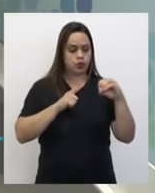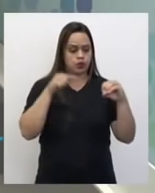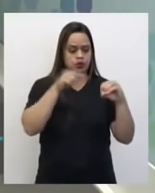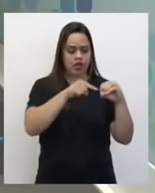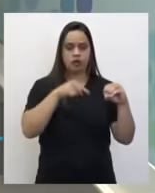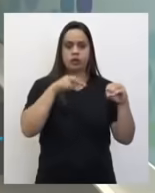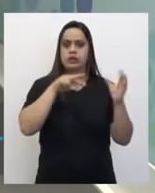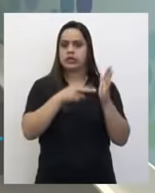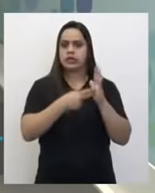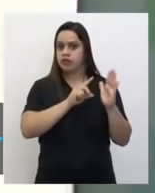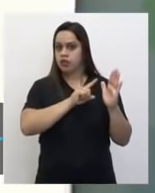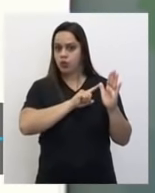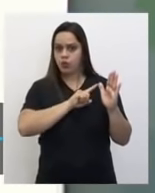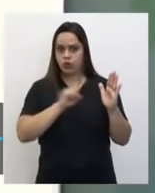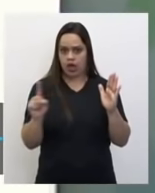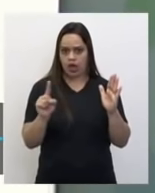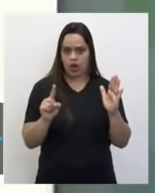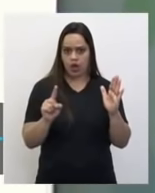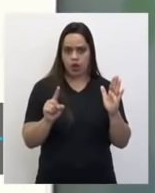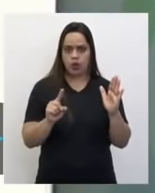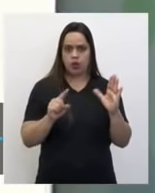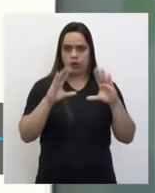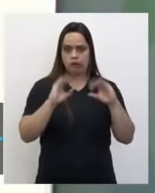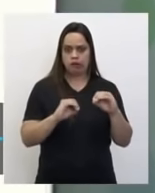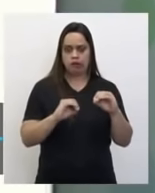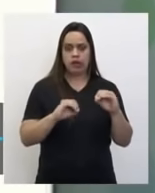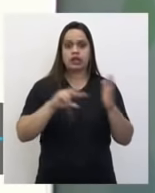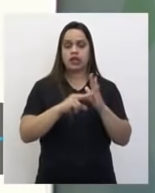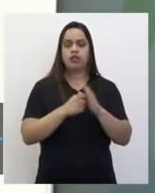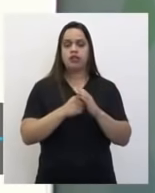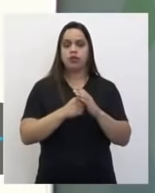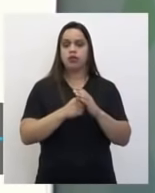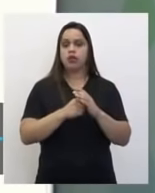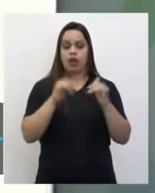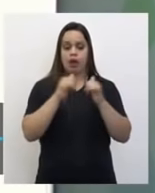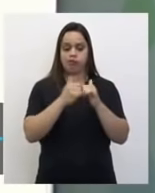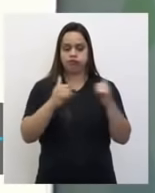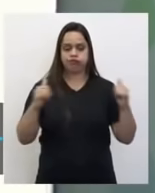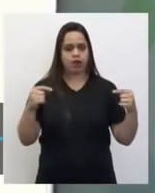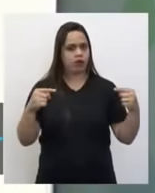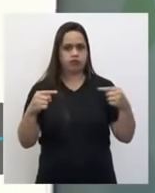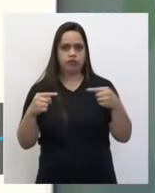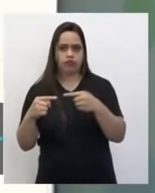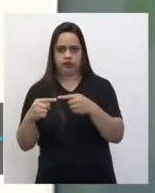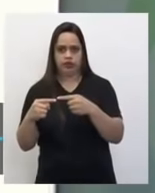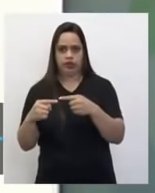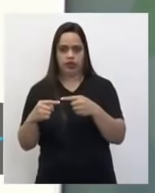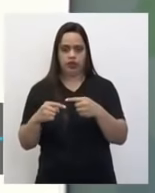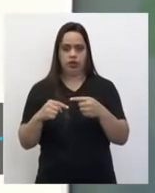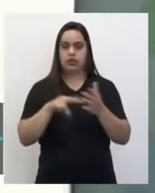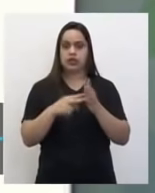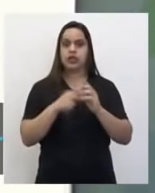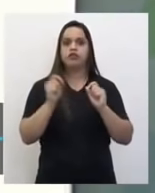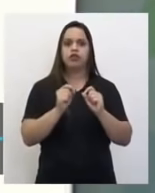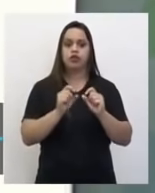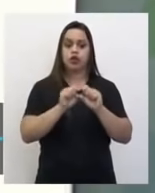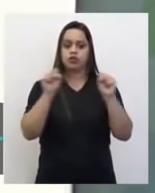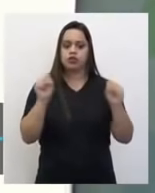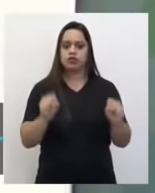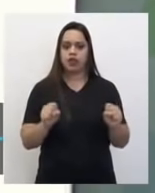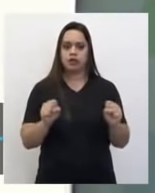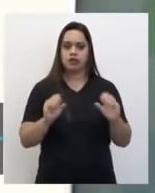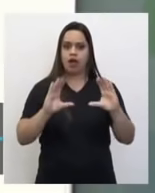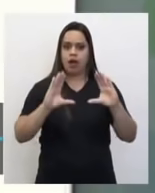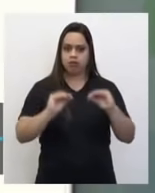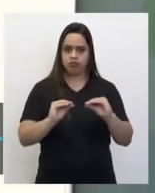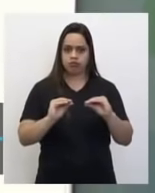negativa, quer dizer que não existe corrente passando, quer dizer que o sistema tá desligado. E toda vez que